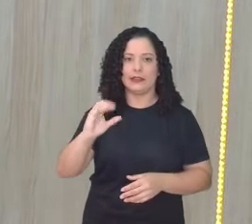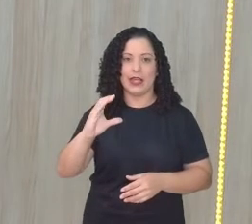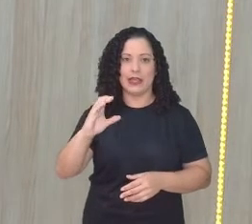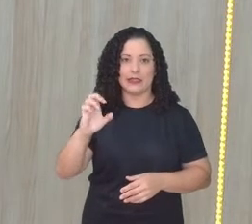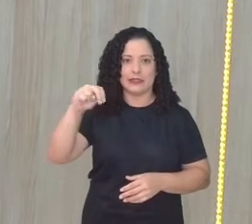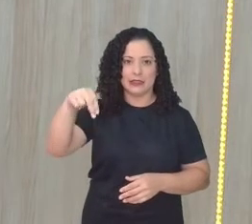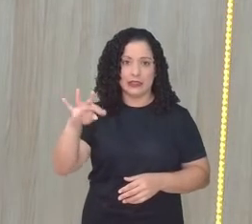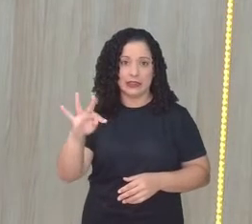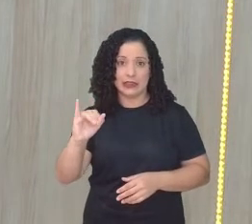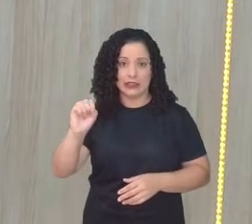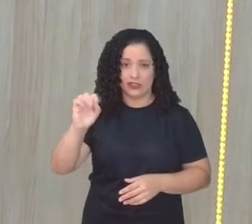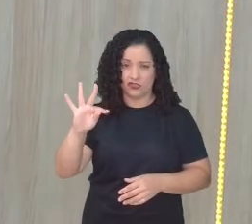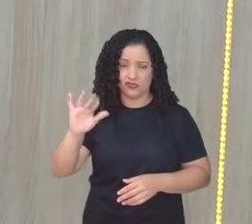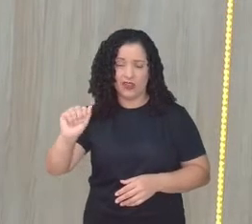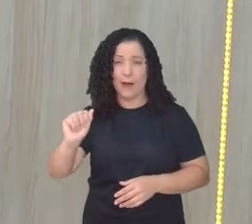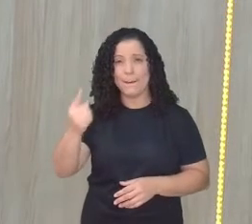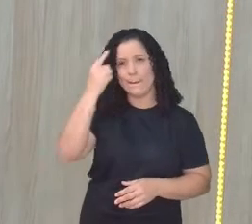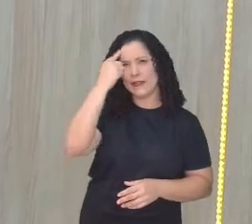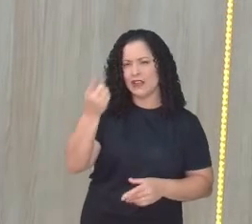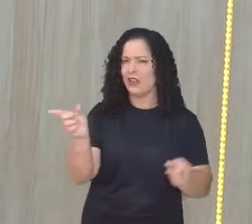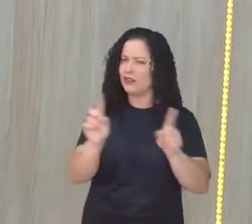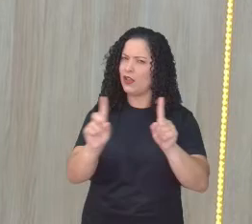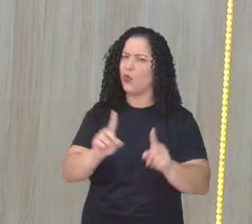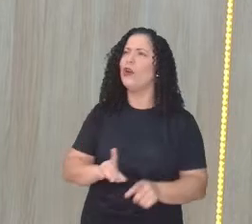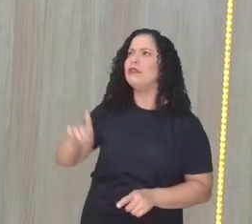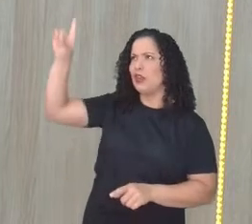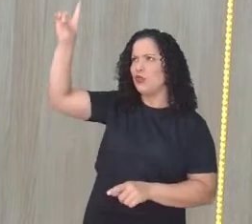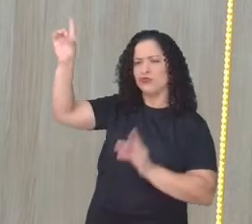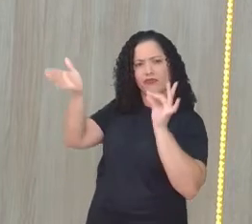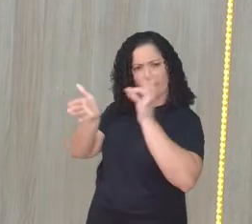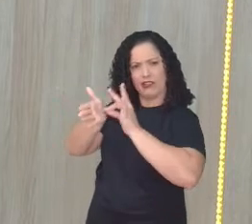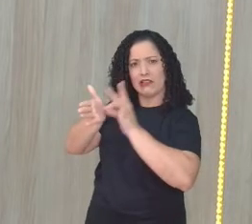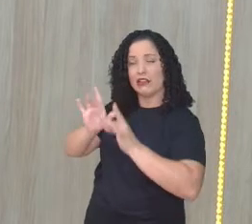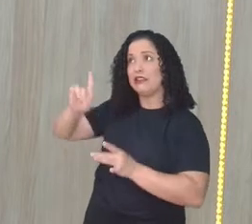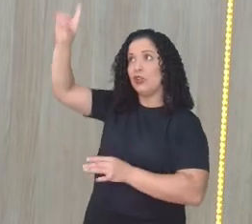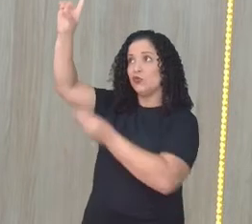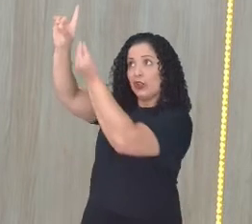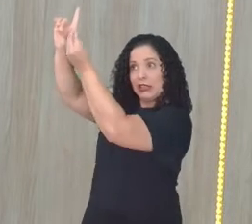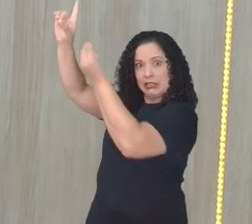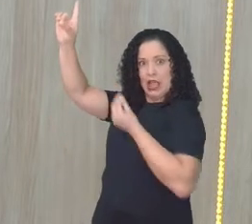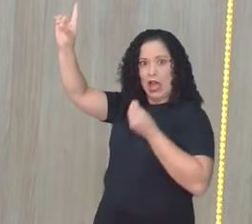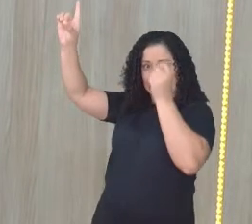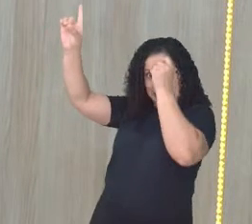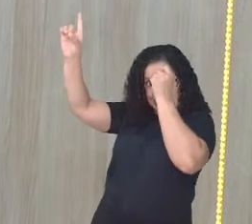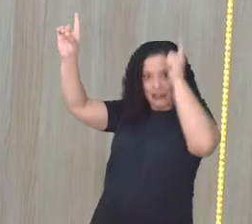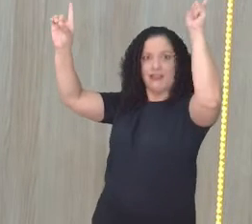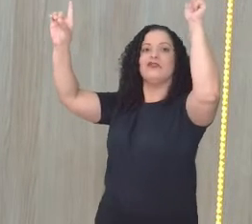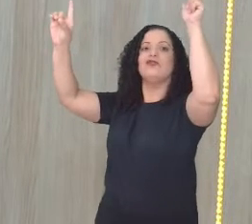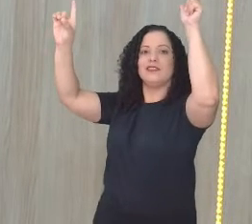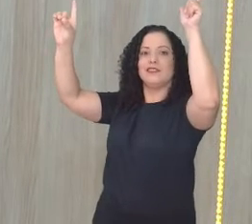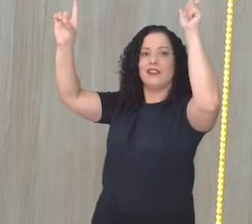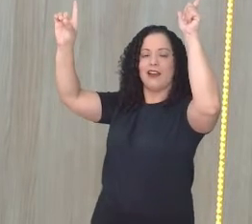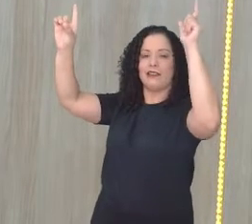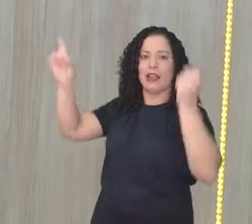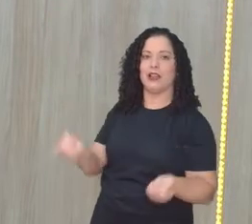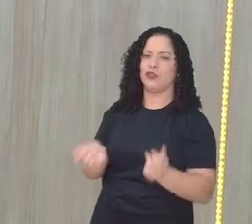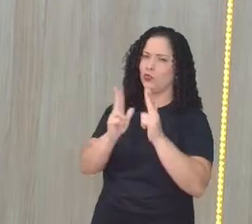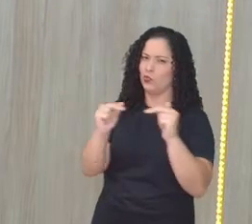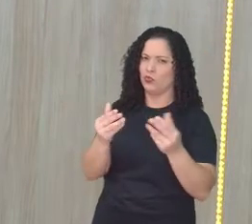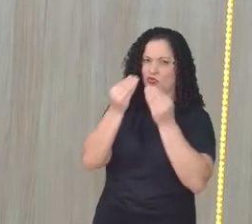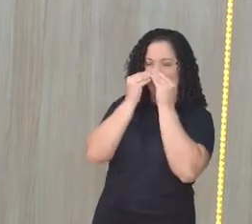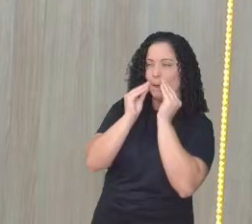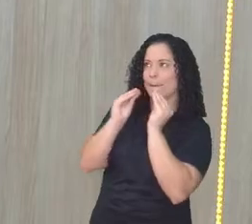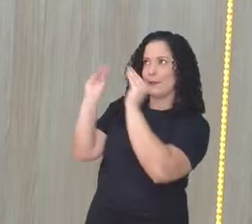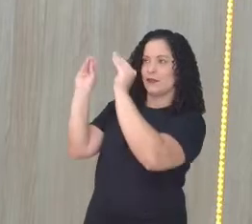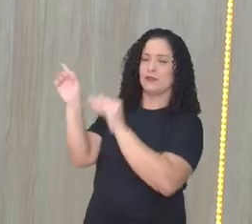deu inteligência. Então eles não negavam, a grande parte deles, né, inclusive a maioria, não negava a existência de Deus,